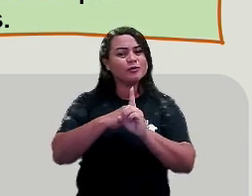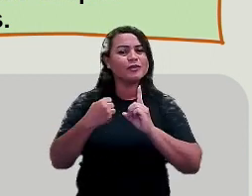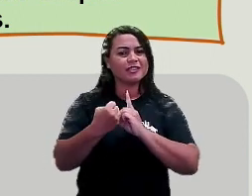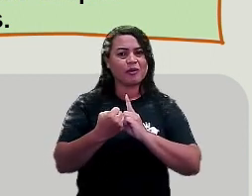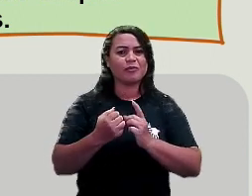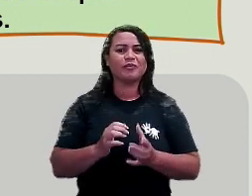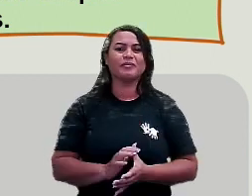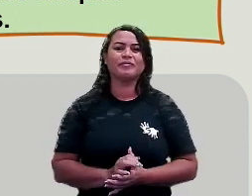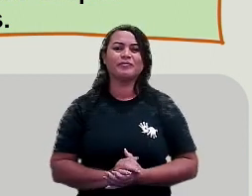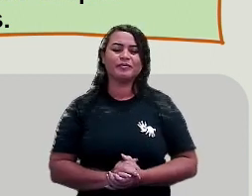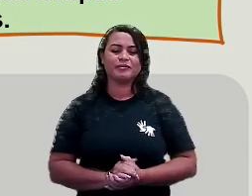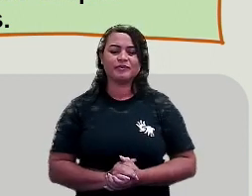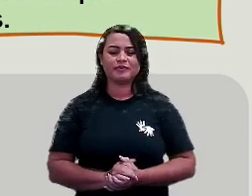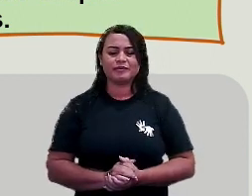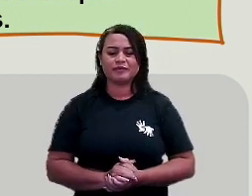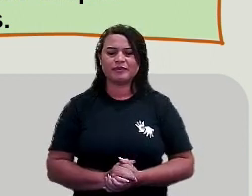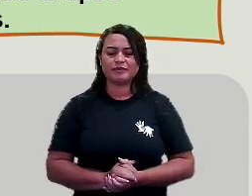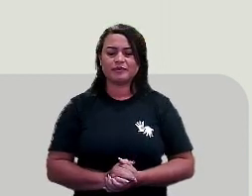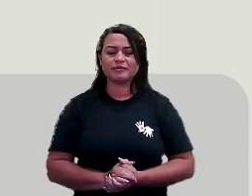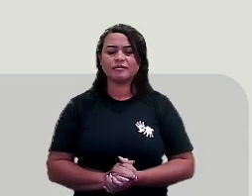corretamente.